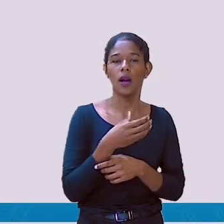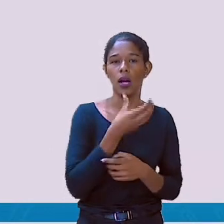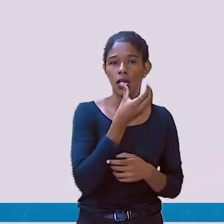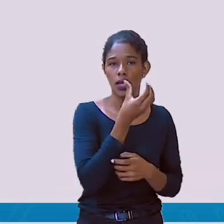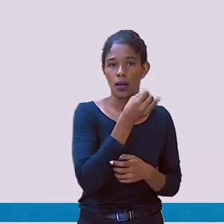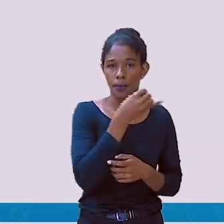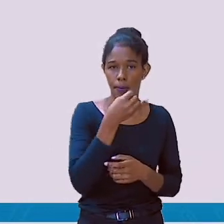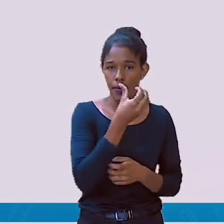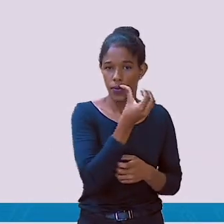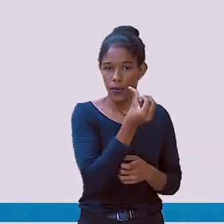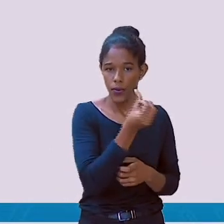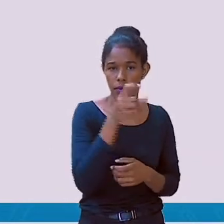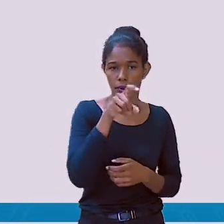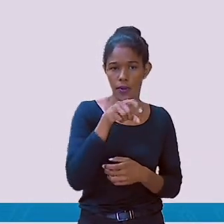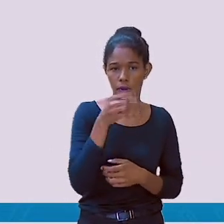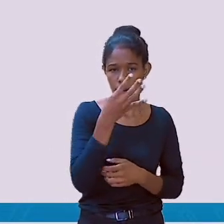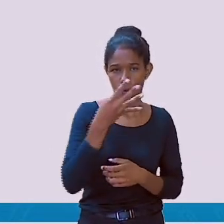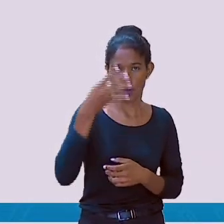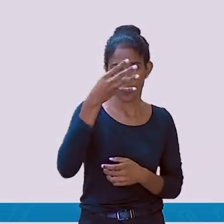8,